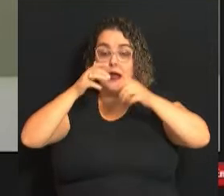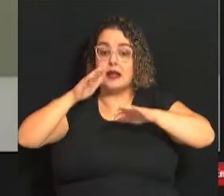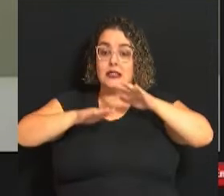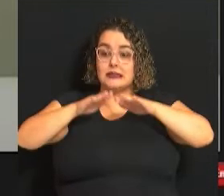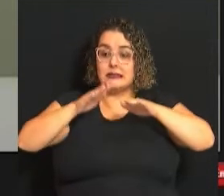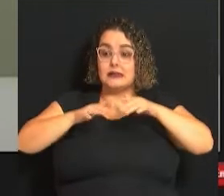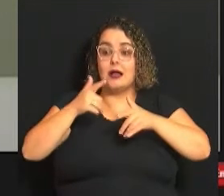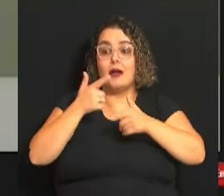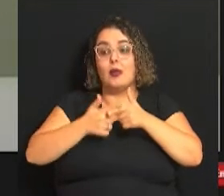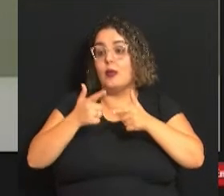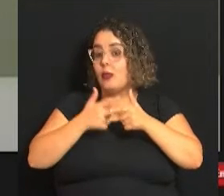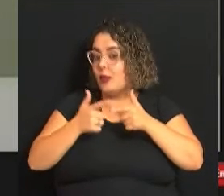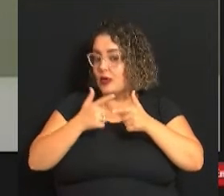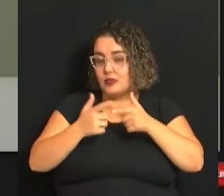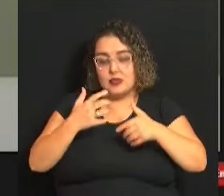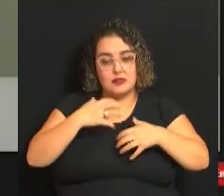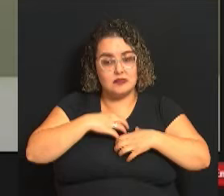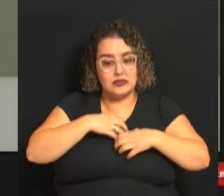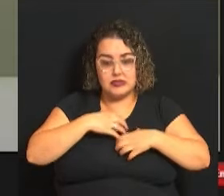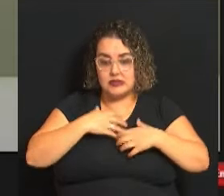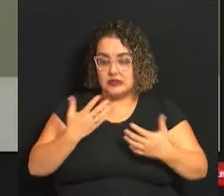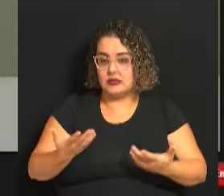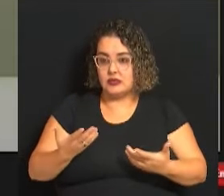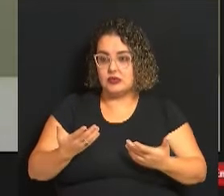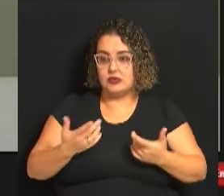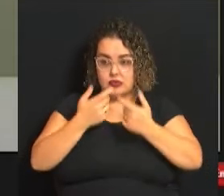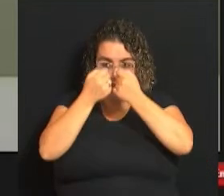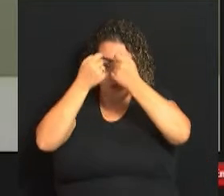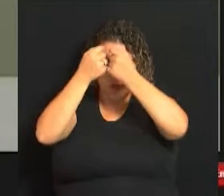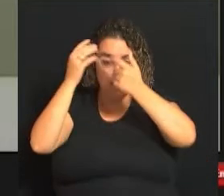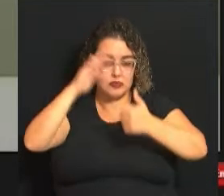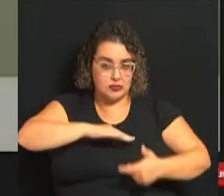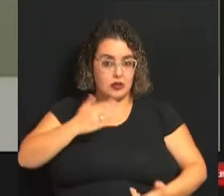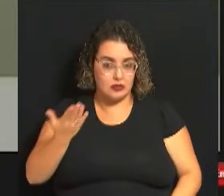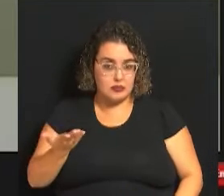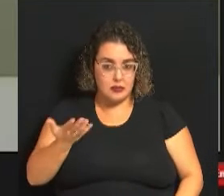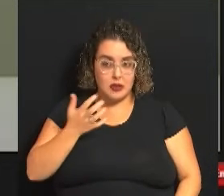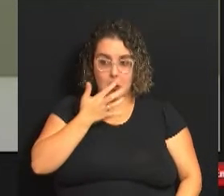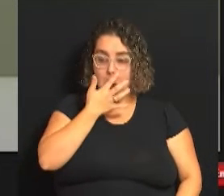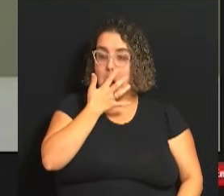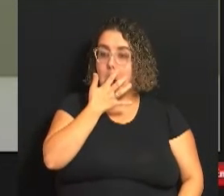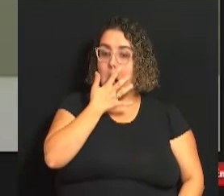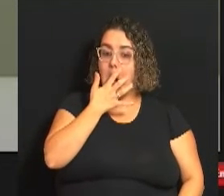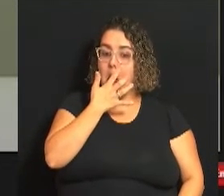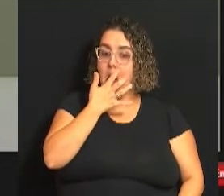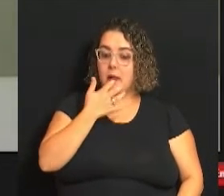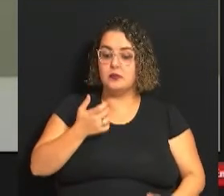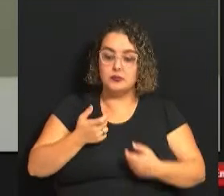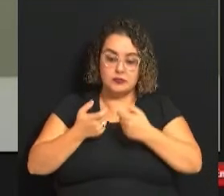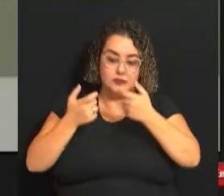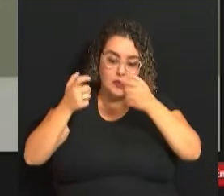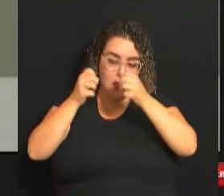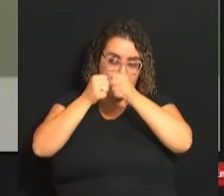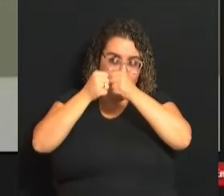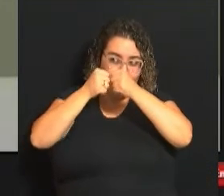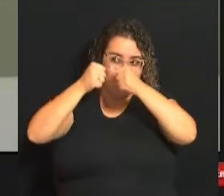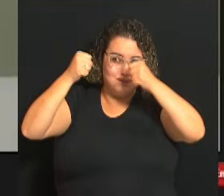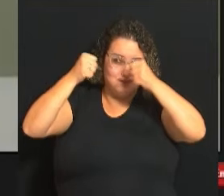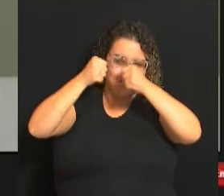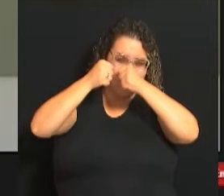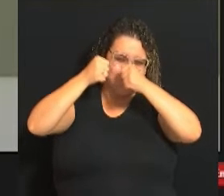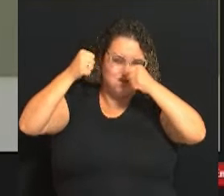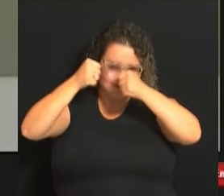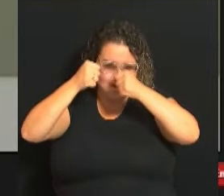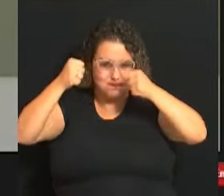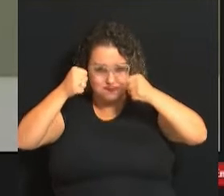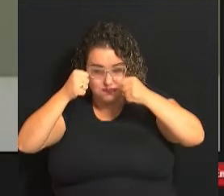os mesmos sintomas dos tumores malignos, né? Porque ele vai comprimir, ele vai